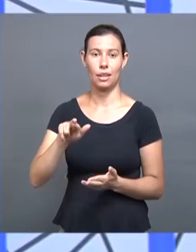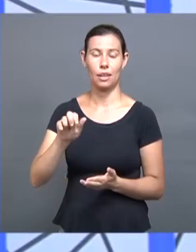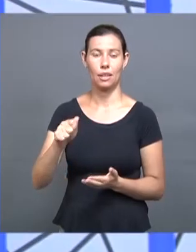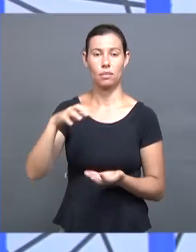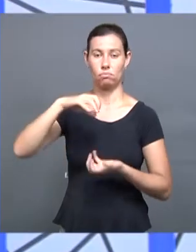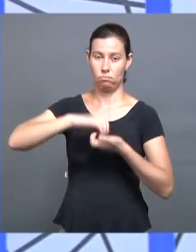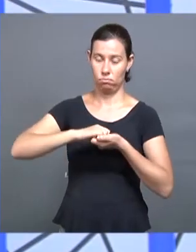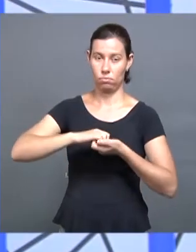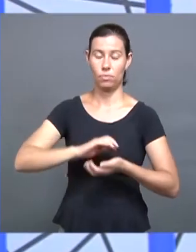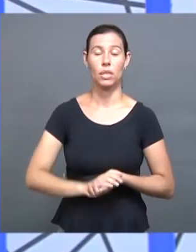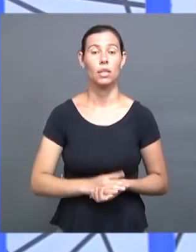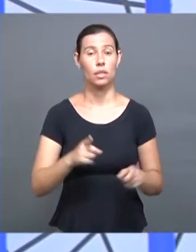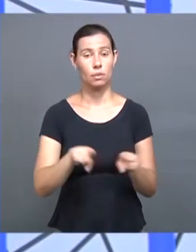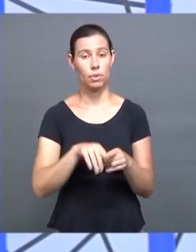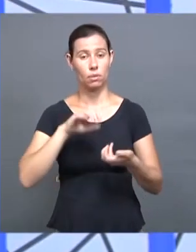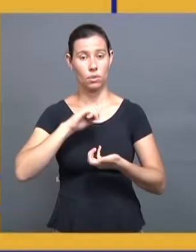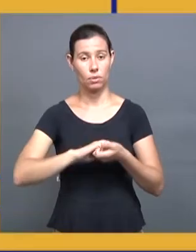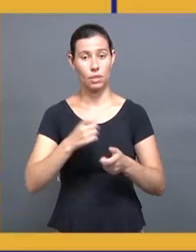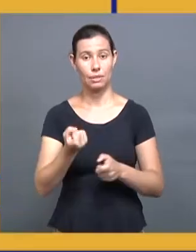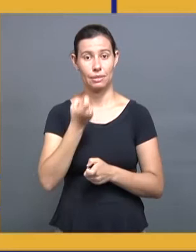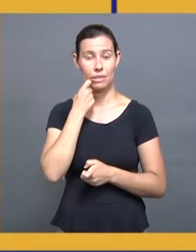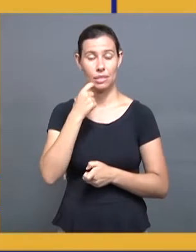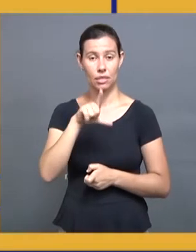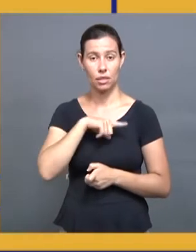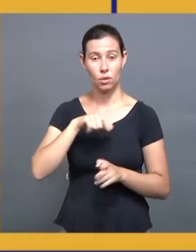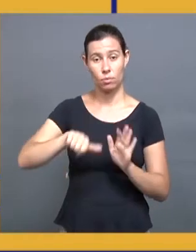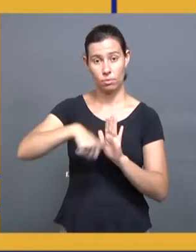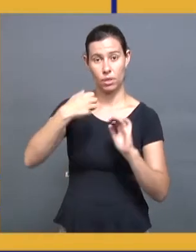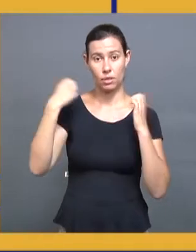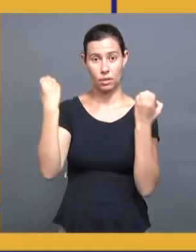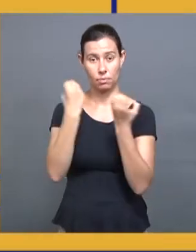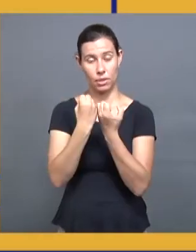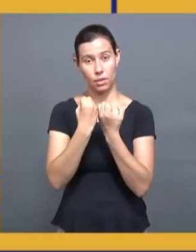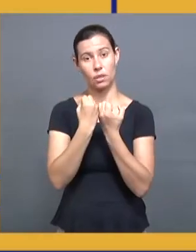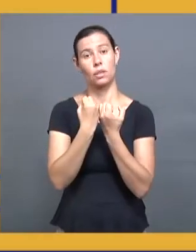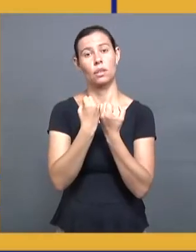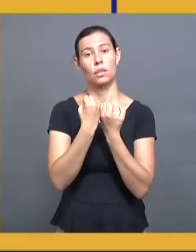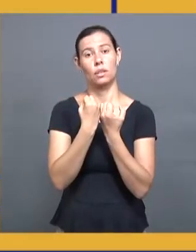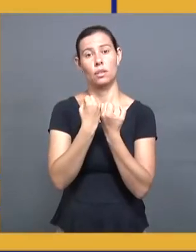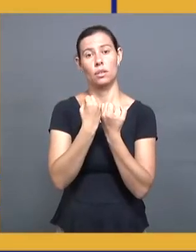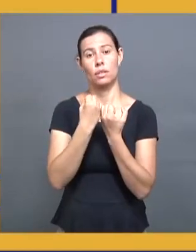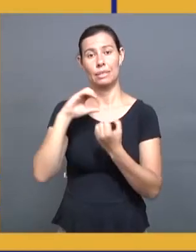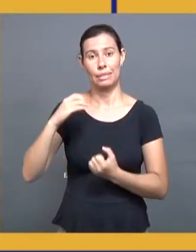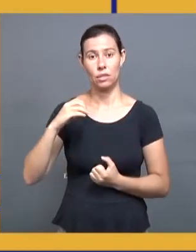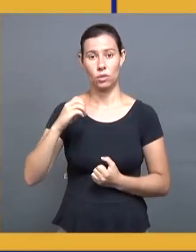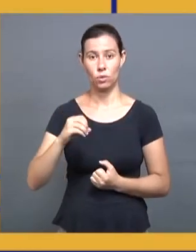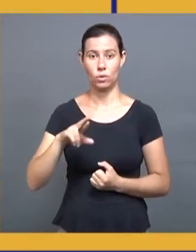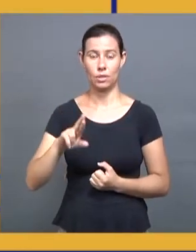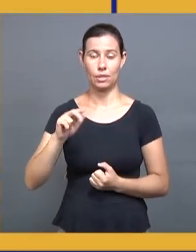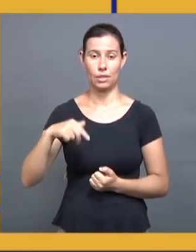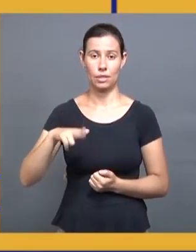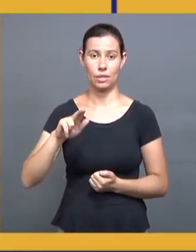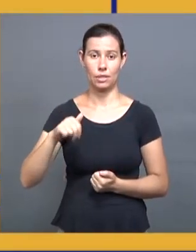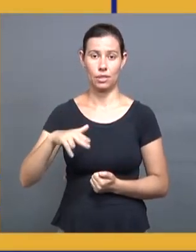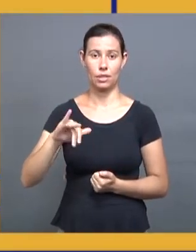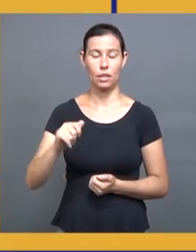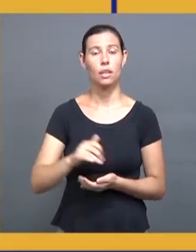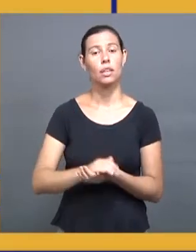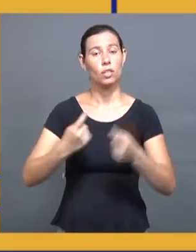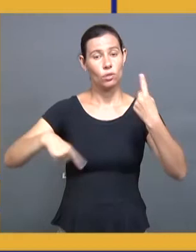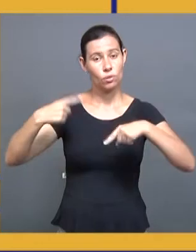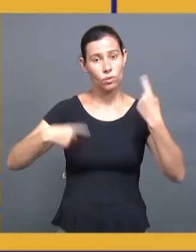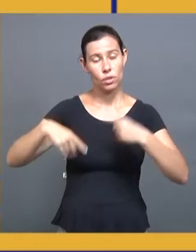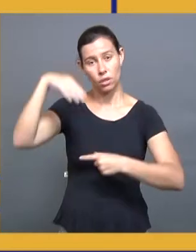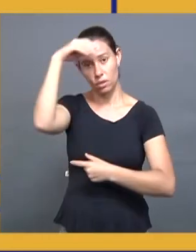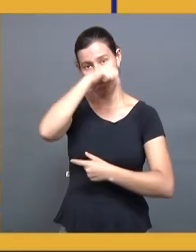Também no campus de Monte Carmelo, na sexta-feira, tem o primeiro seminário de agricultura orgânica, com a temática discussão, aprendizado e